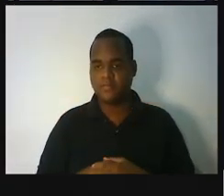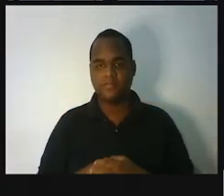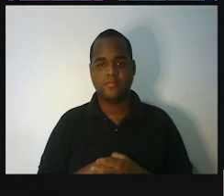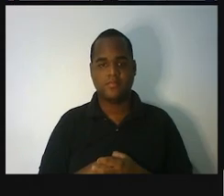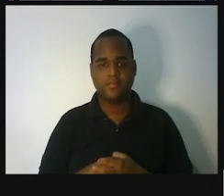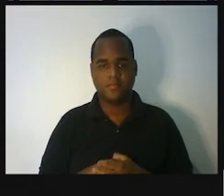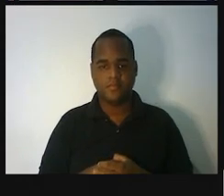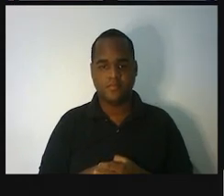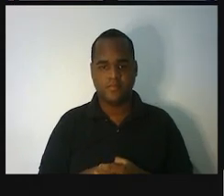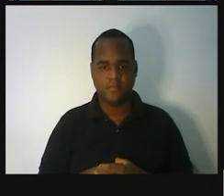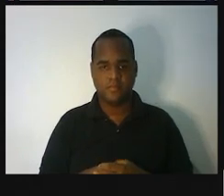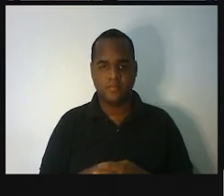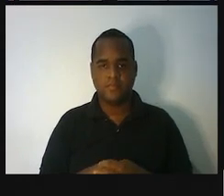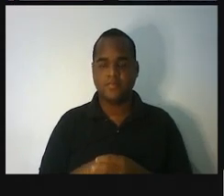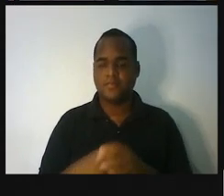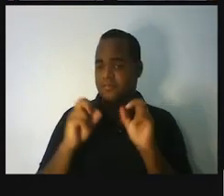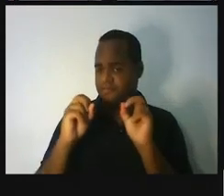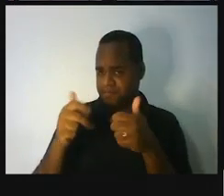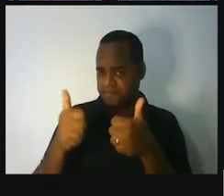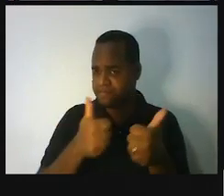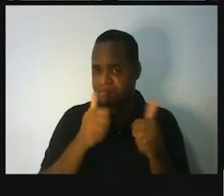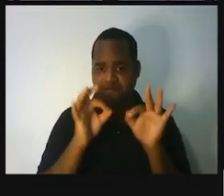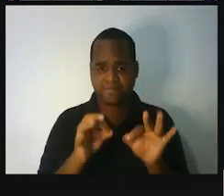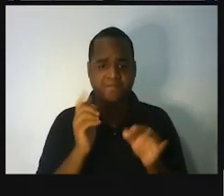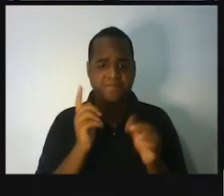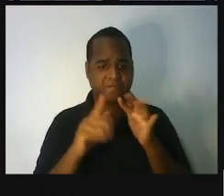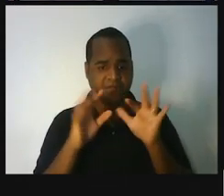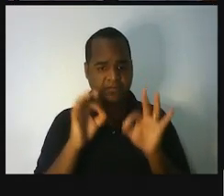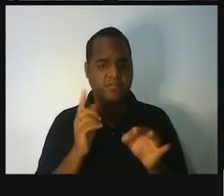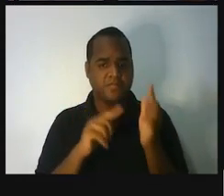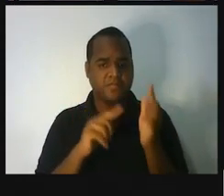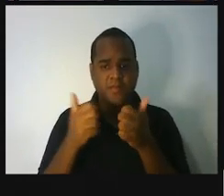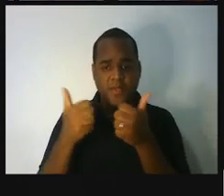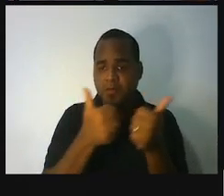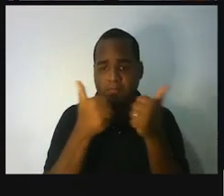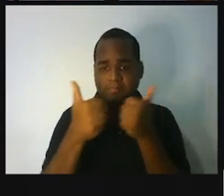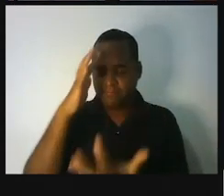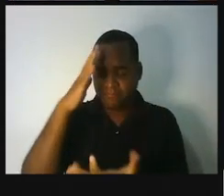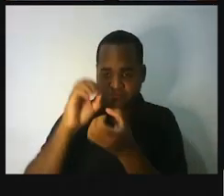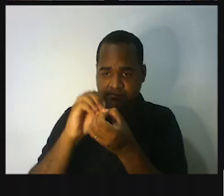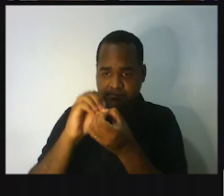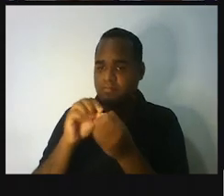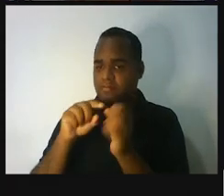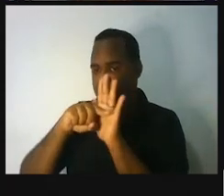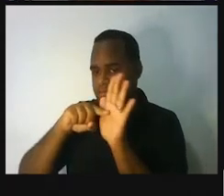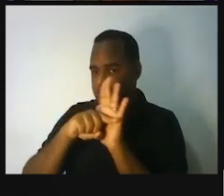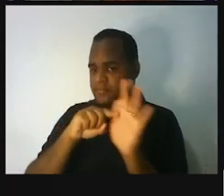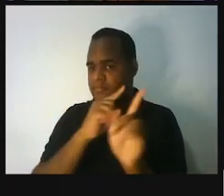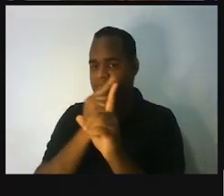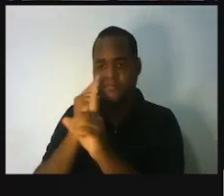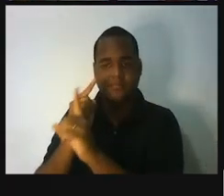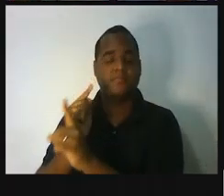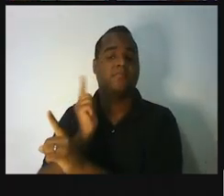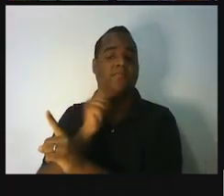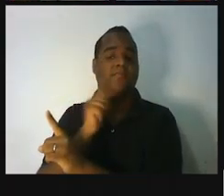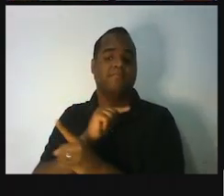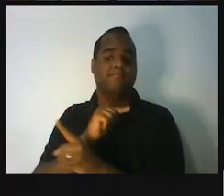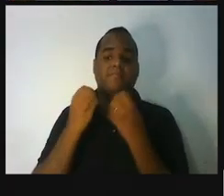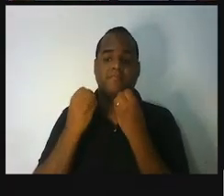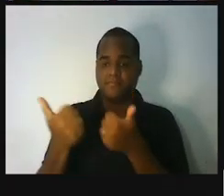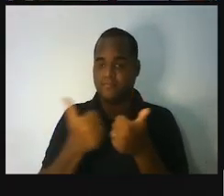Belezinha? Tranquilo? Conseguiu responder as perguntas? Conseguiu entender aqui a investigação que a gente fez?